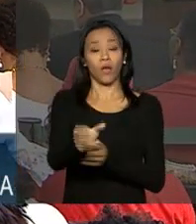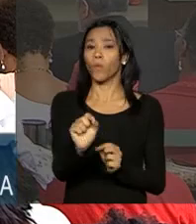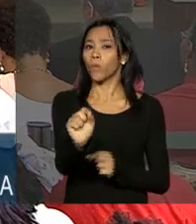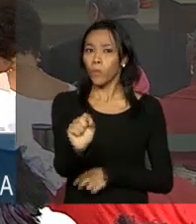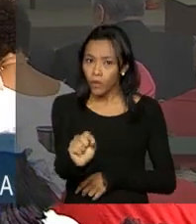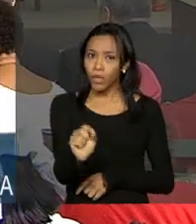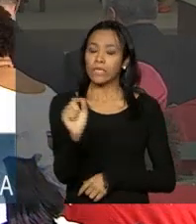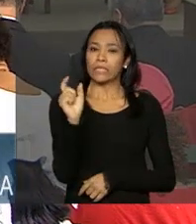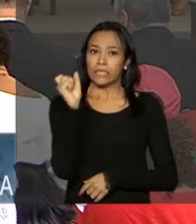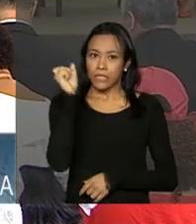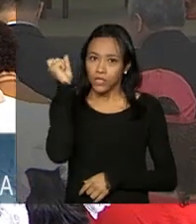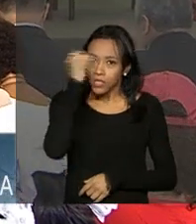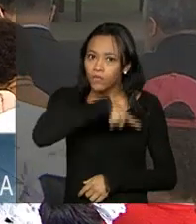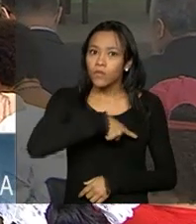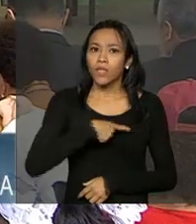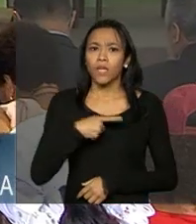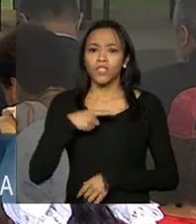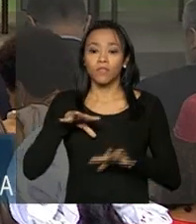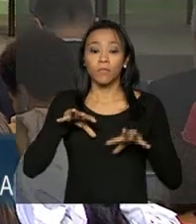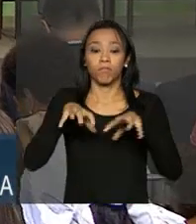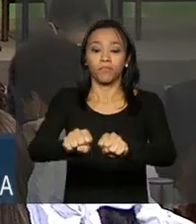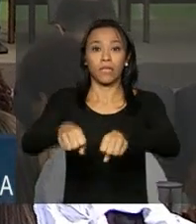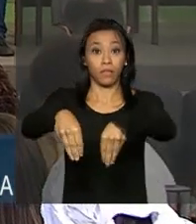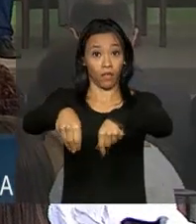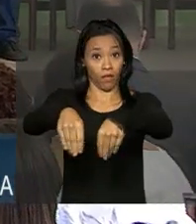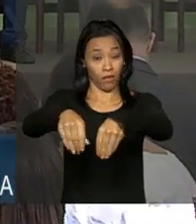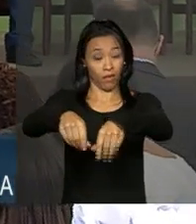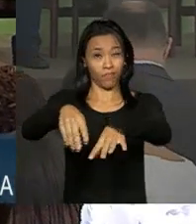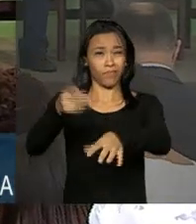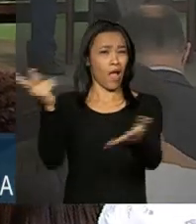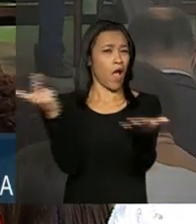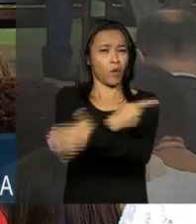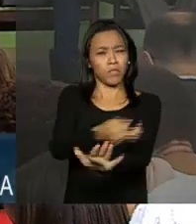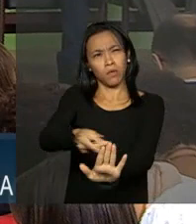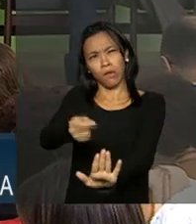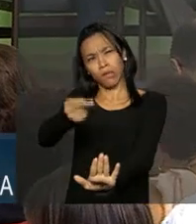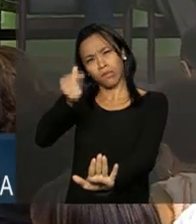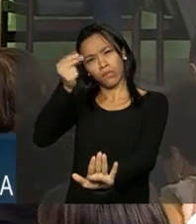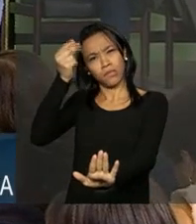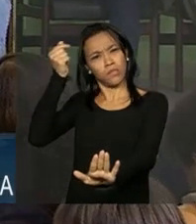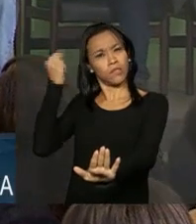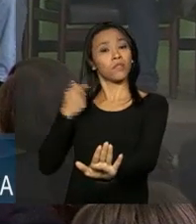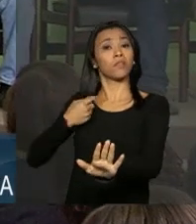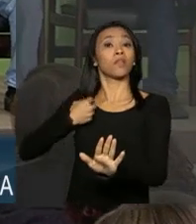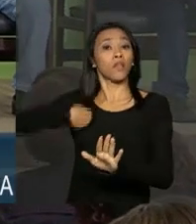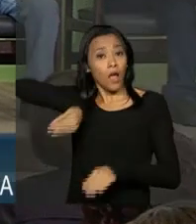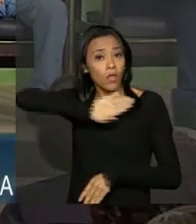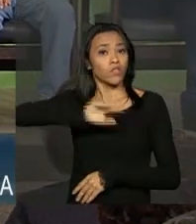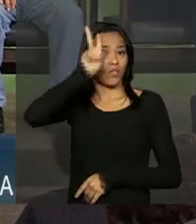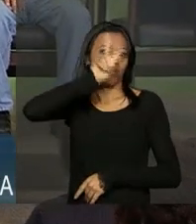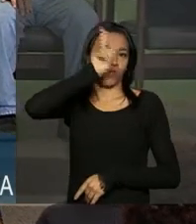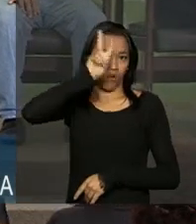a dificuldade de acesso à terra tem sido, desde os primórdios da nossa história,